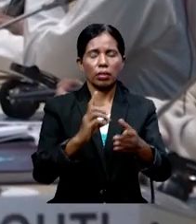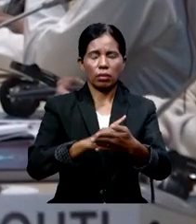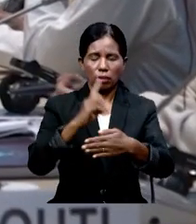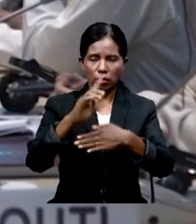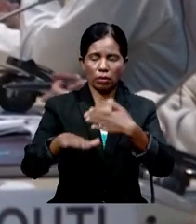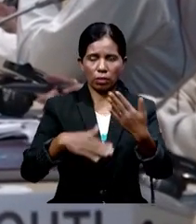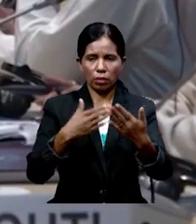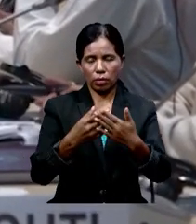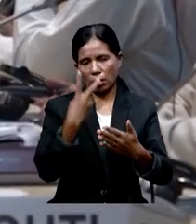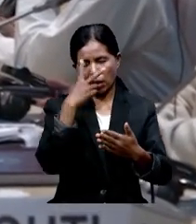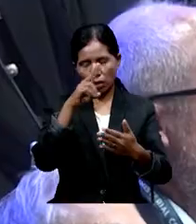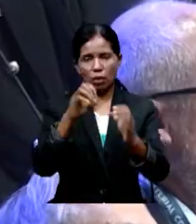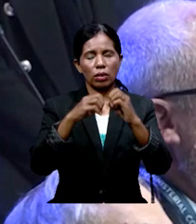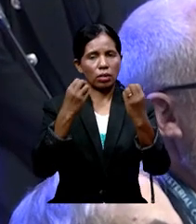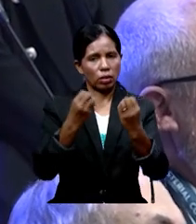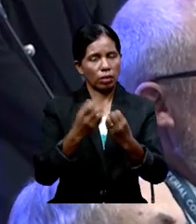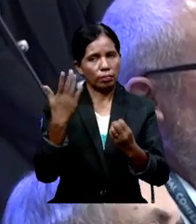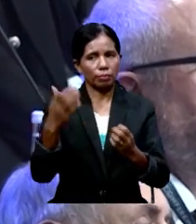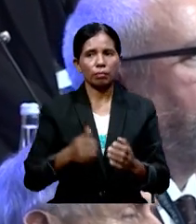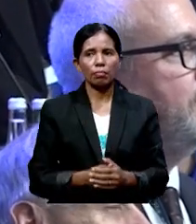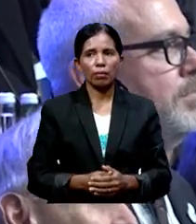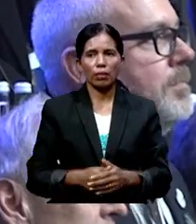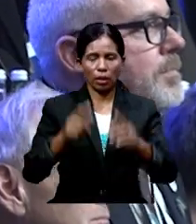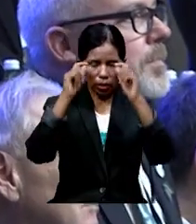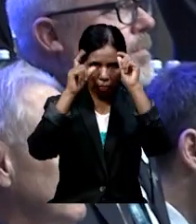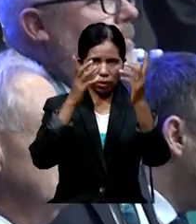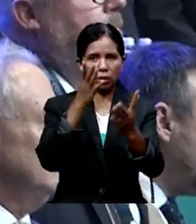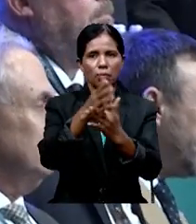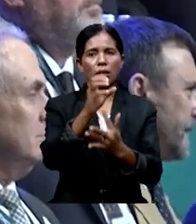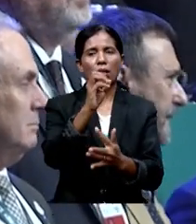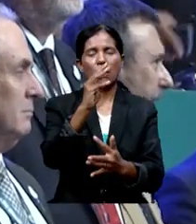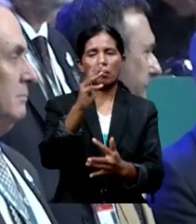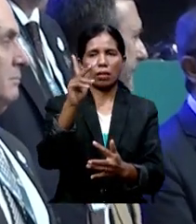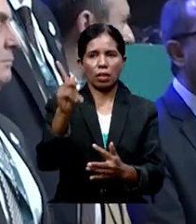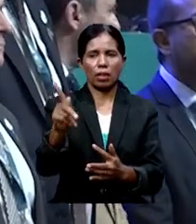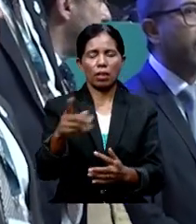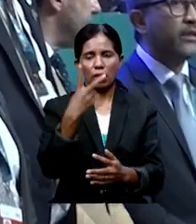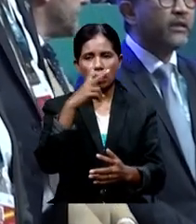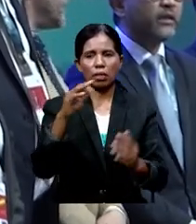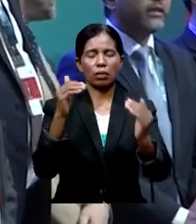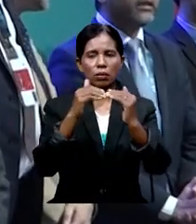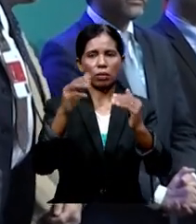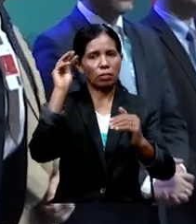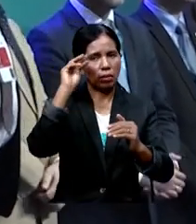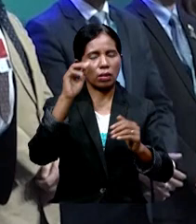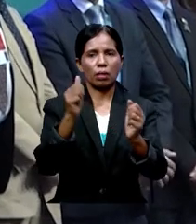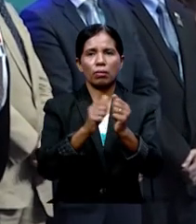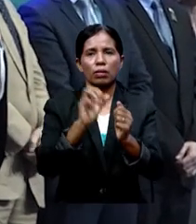Hodi adere ba organisasyon refere. Pakote adesão Timor-Leste nian ba OMK se submete li husi konferensia ministerial bedala sanur